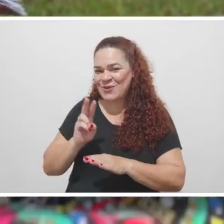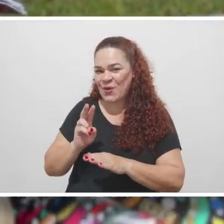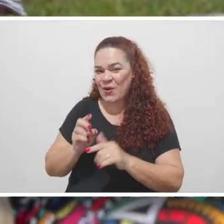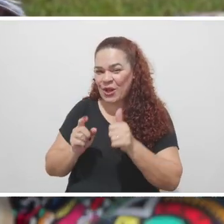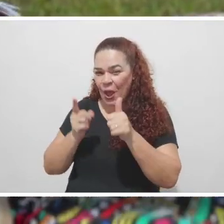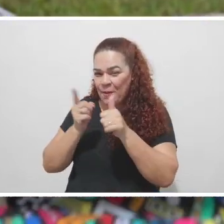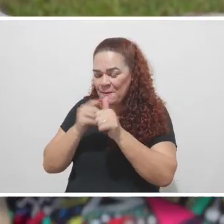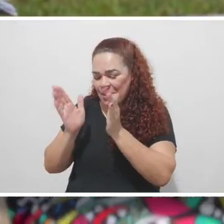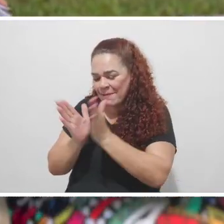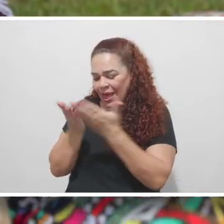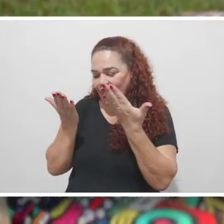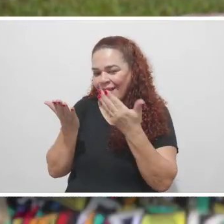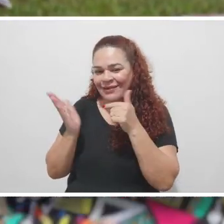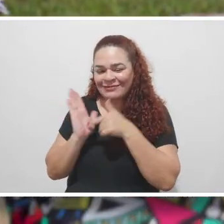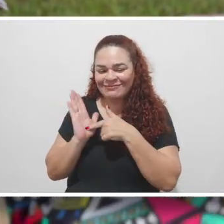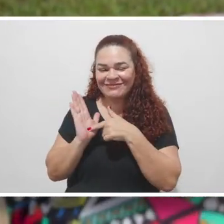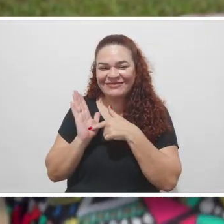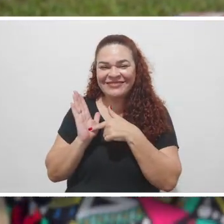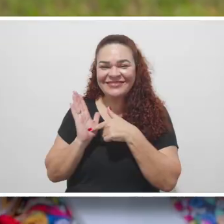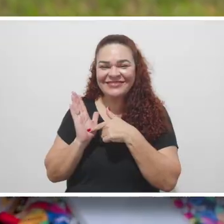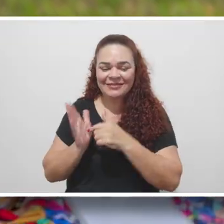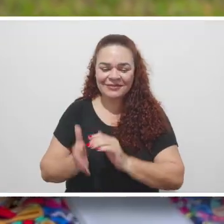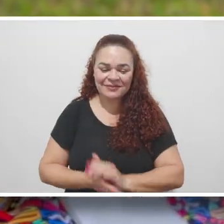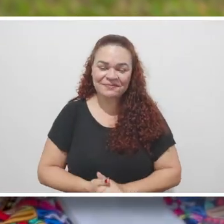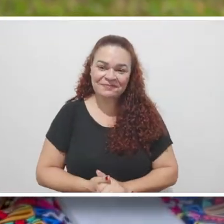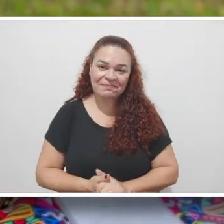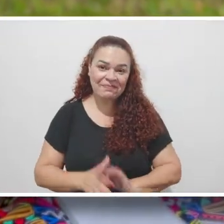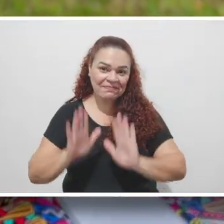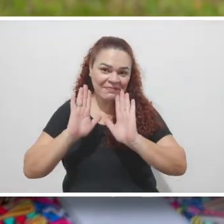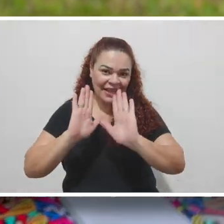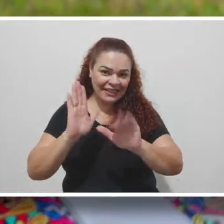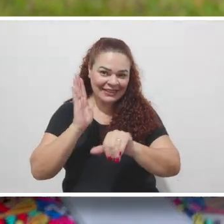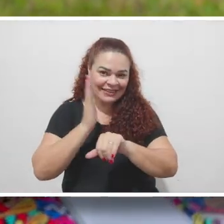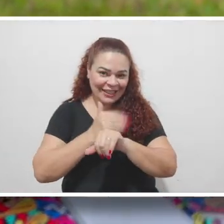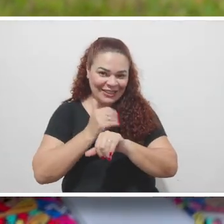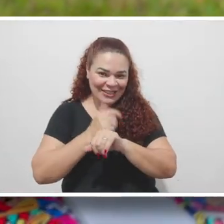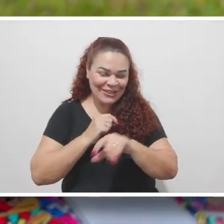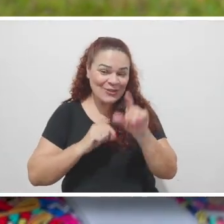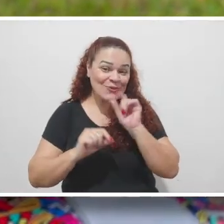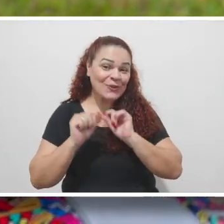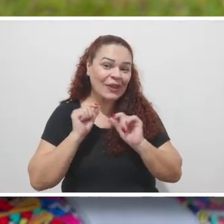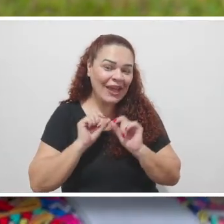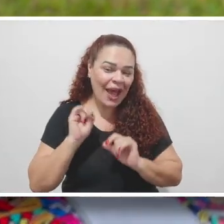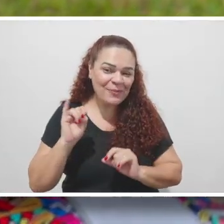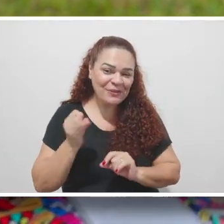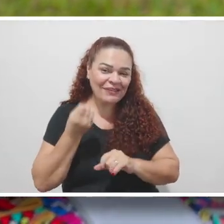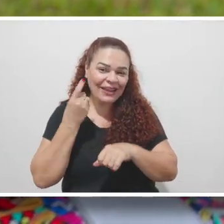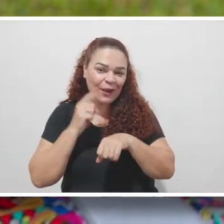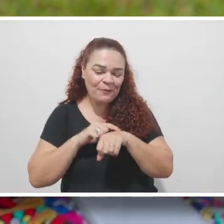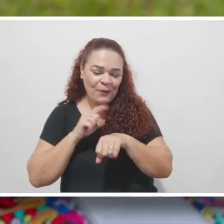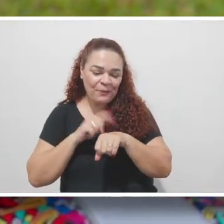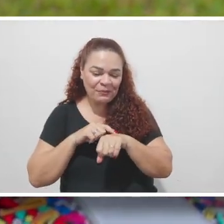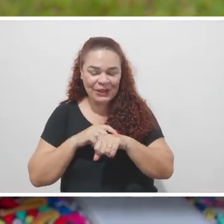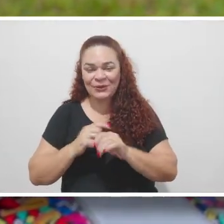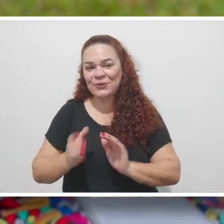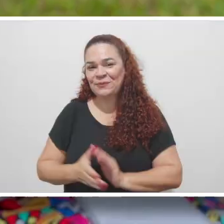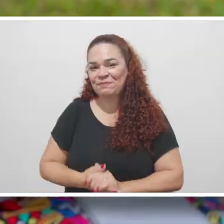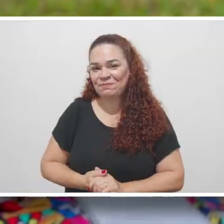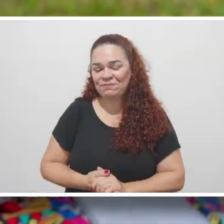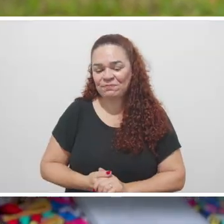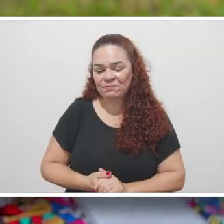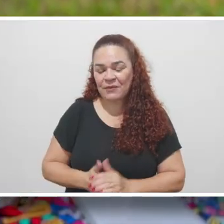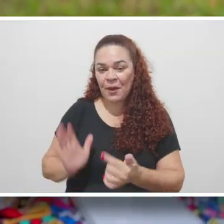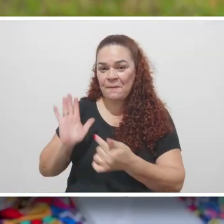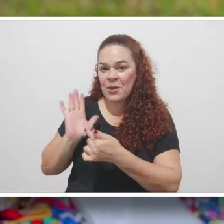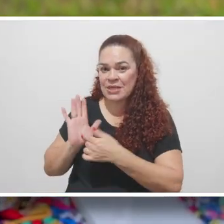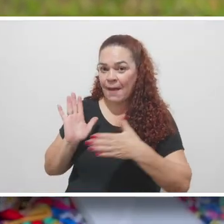primeiro capítulo de tudo que vem por aí. Mas antes de terminar o programa, eu queria aproveitar esse momento para falar sobre o